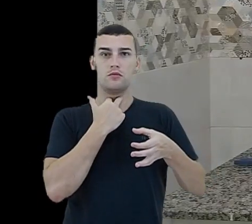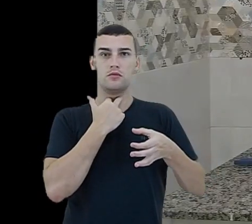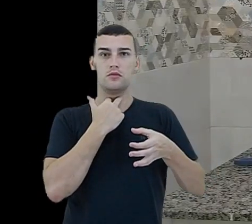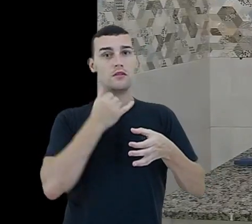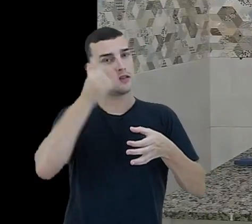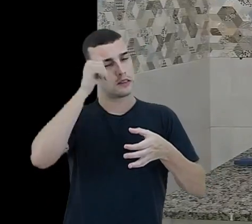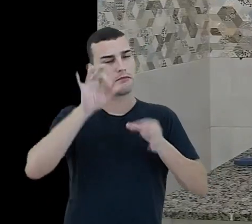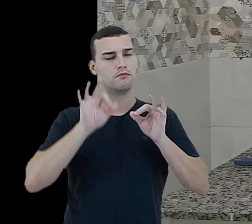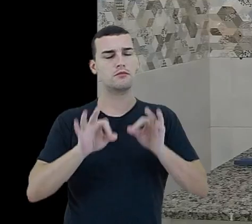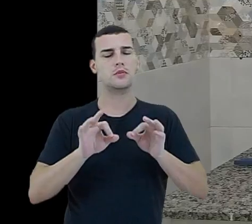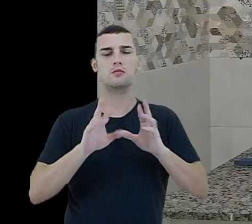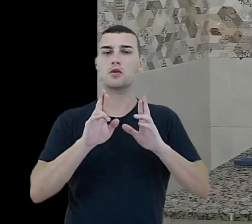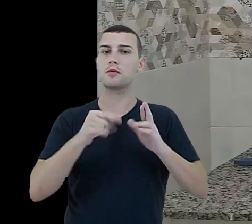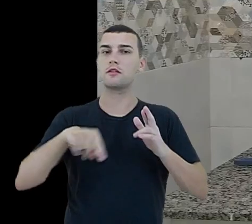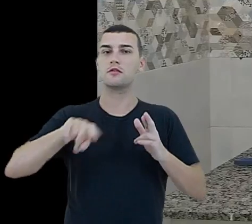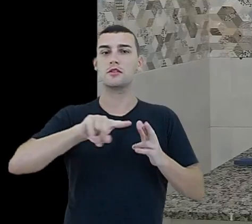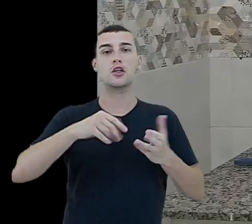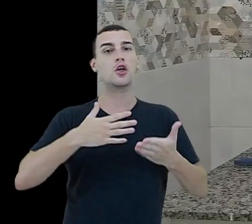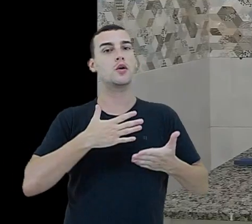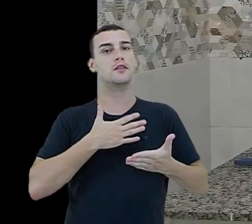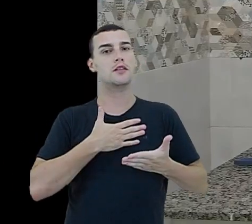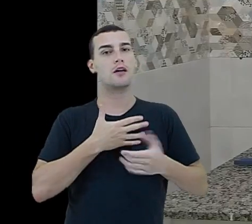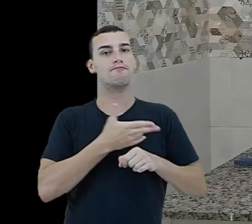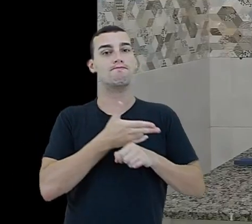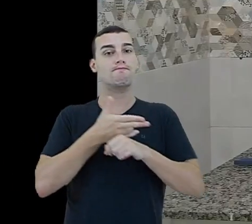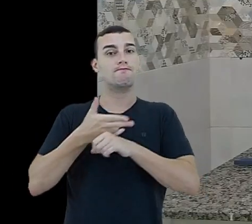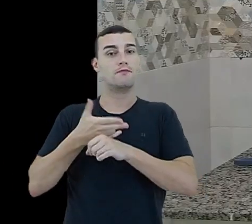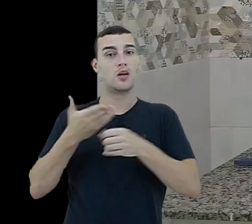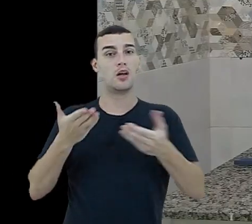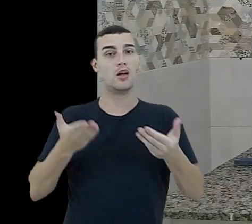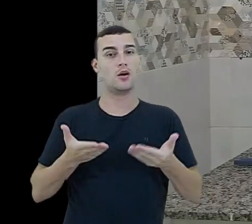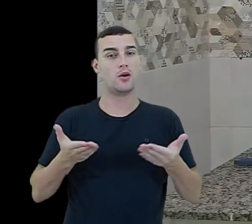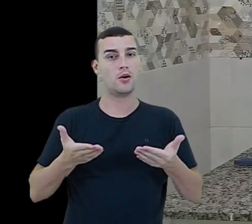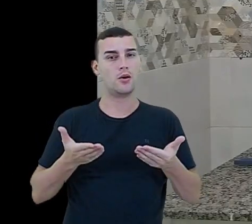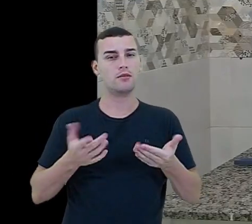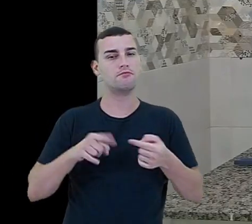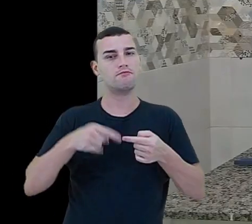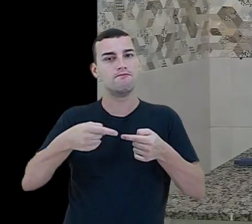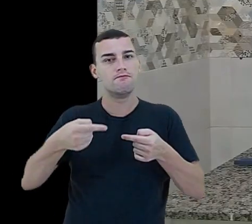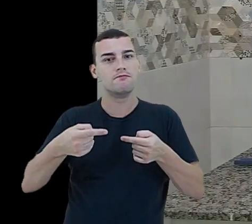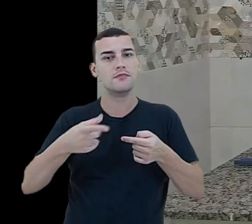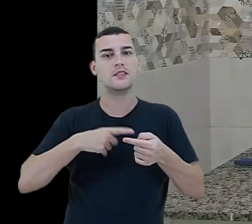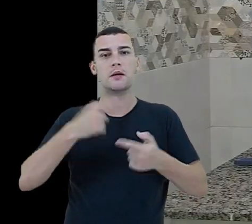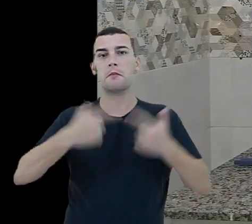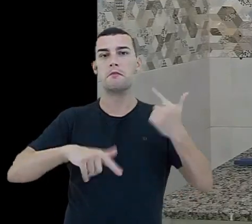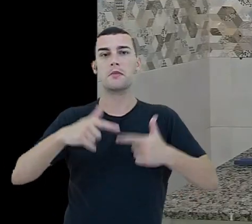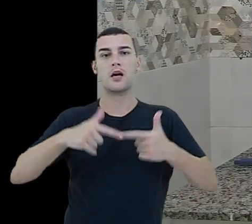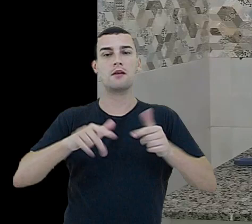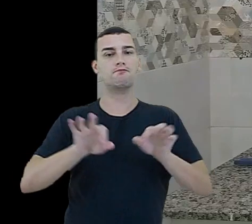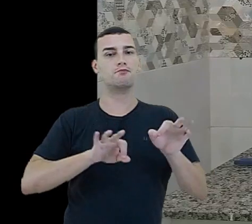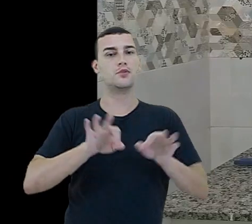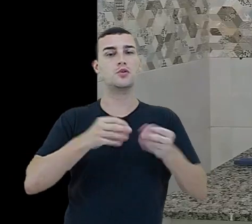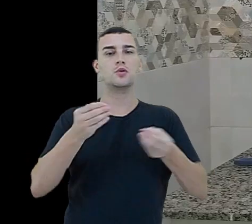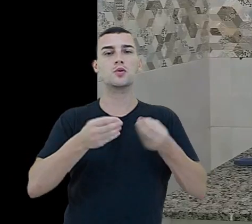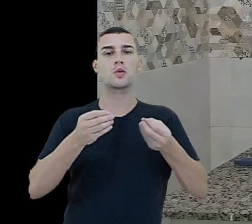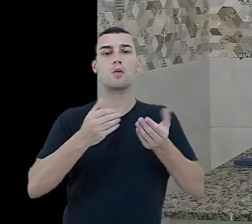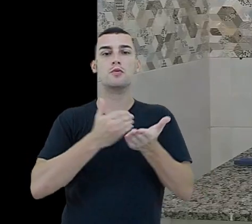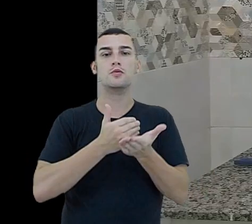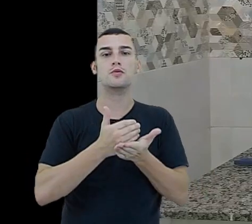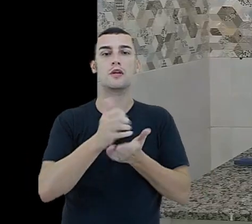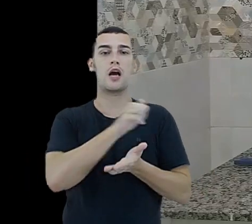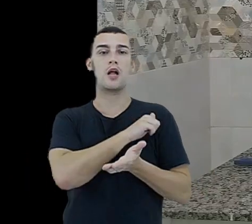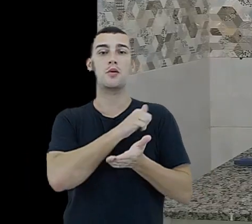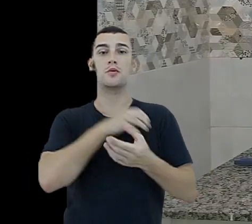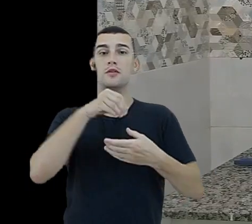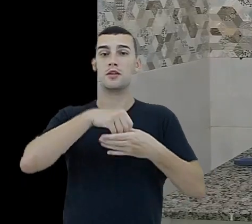evitado completamente. Espero que vocês tenham gostado dessa videoaula e nós prosseguiremos mais com esse projeto de introdução